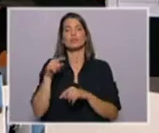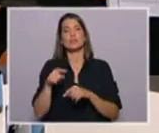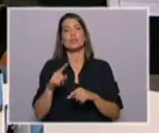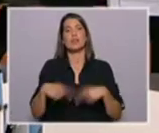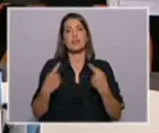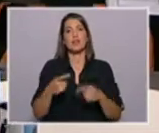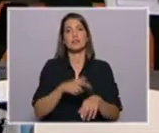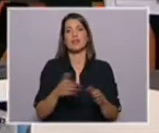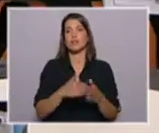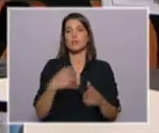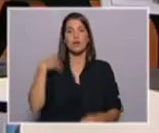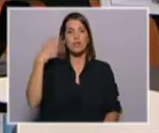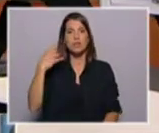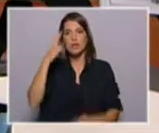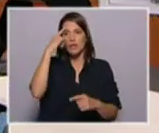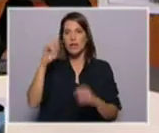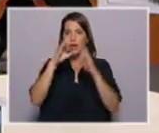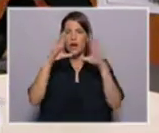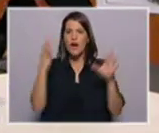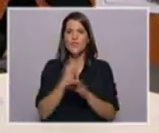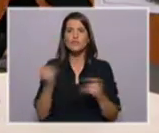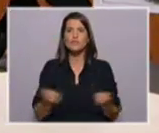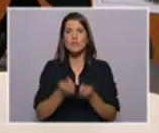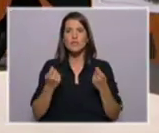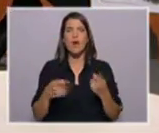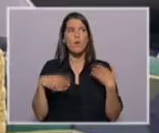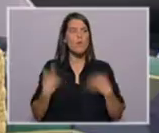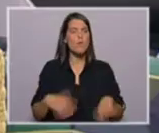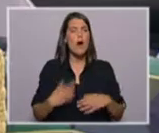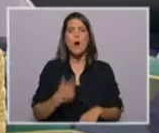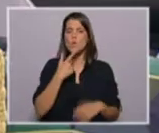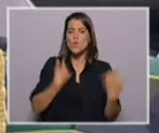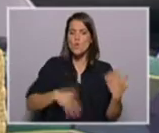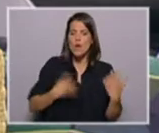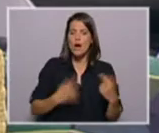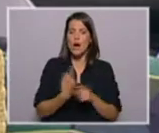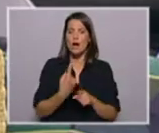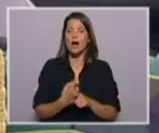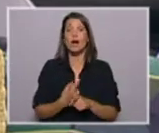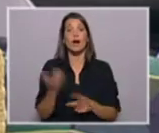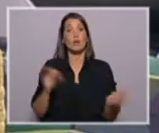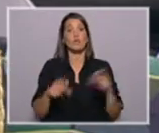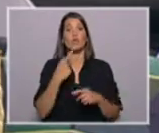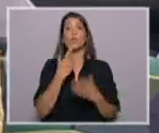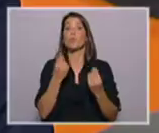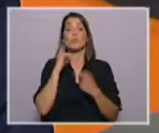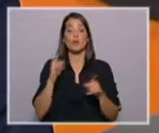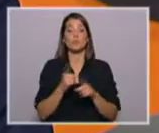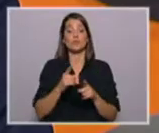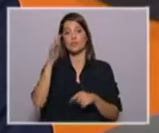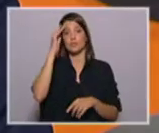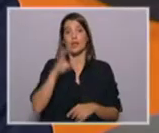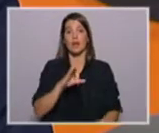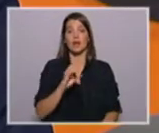fiquei completamente fascinado com aquela ideia de um festival, muitas bandas. Ou e onde aconteceu muita música inspirada na country